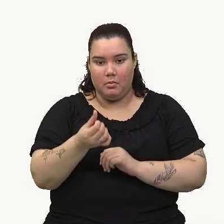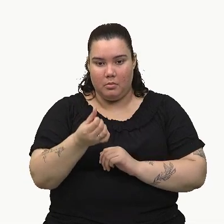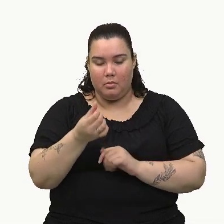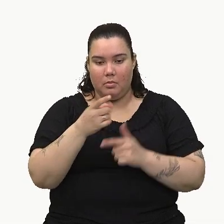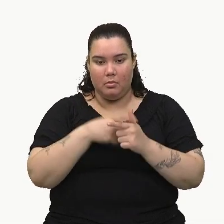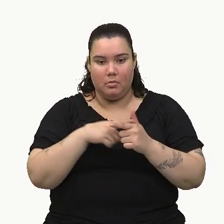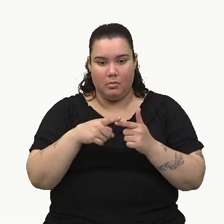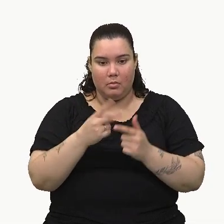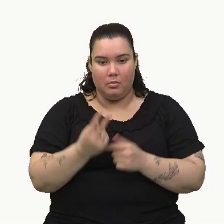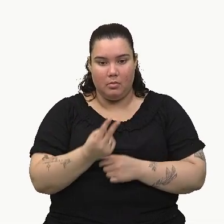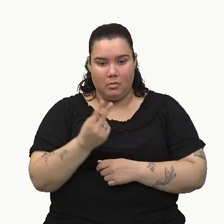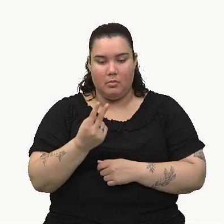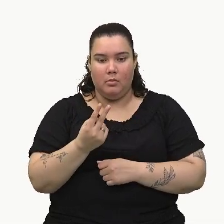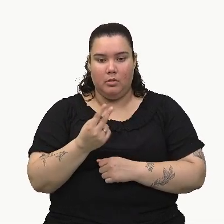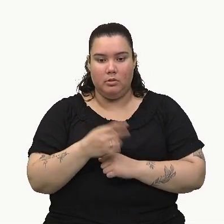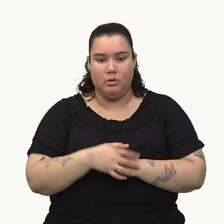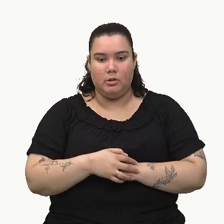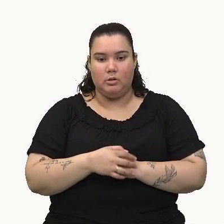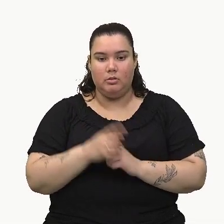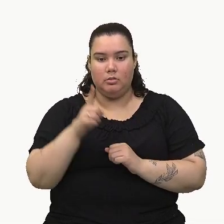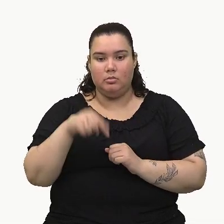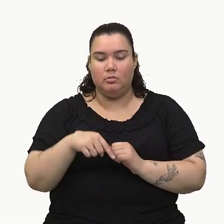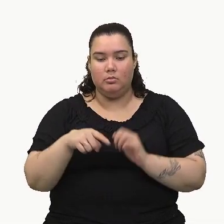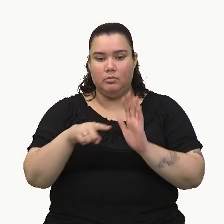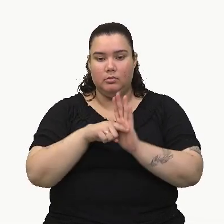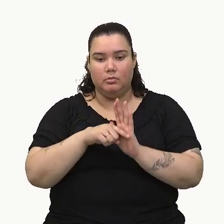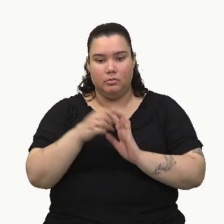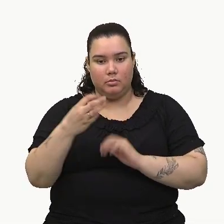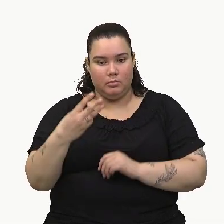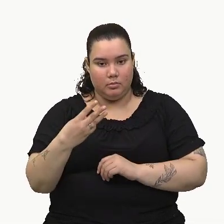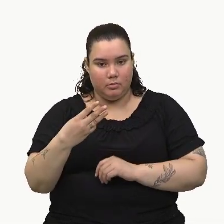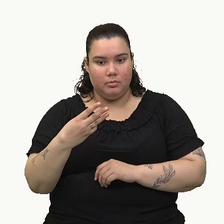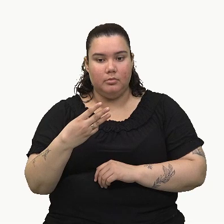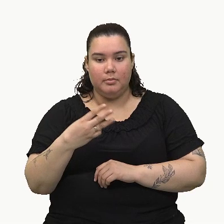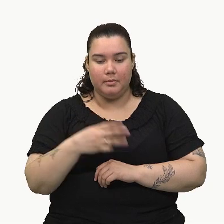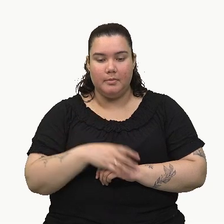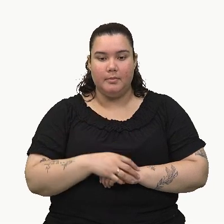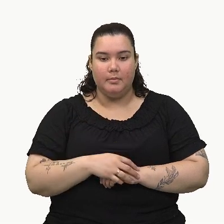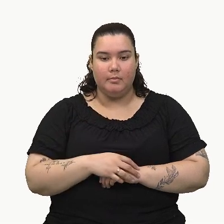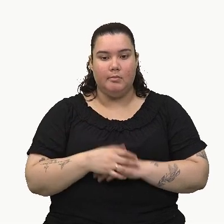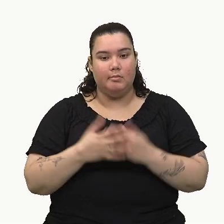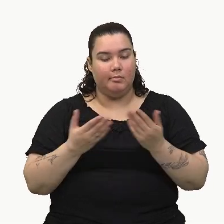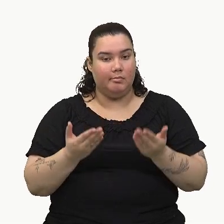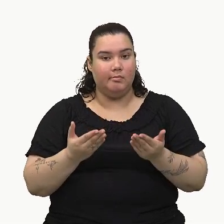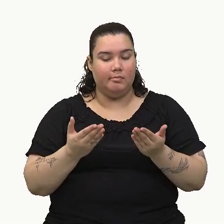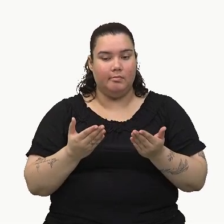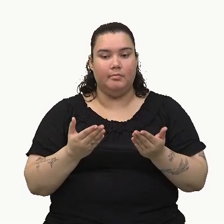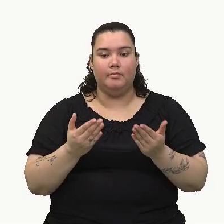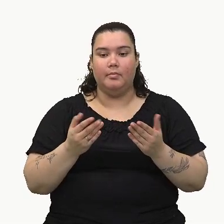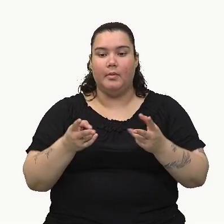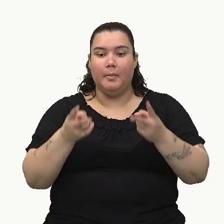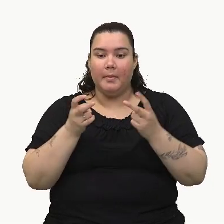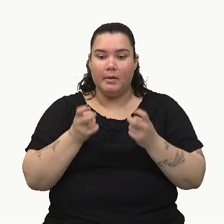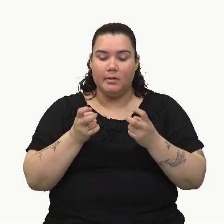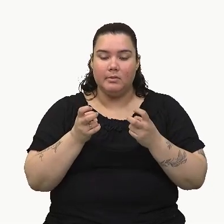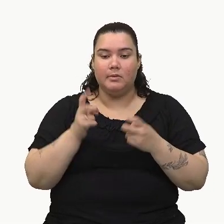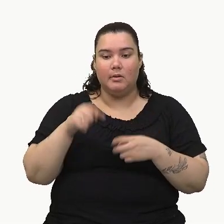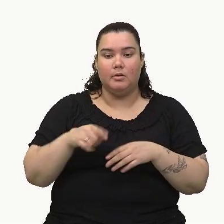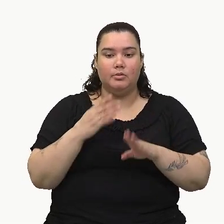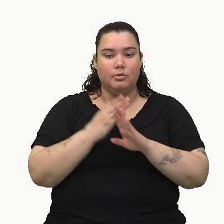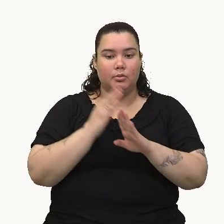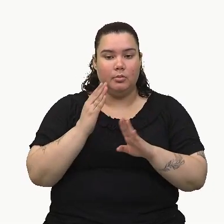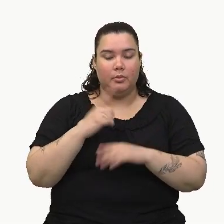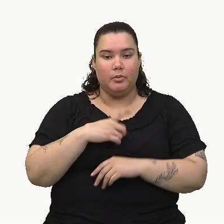6 dividido por 2 é igual a menos 3. Então, tá aqui, ó. Encontramos as